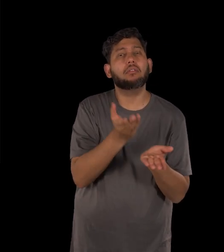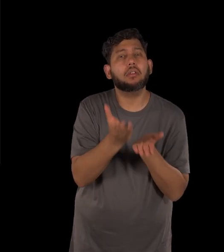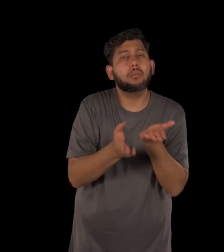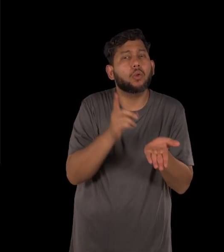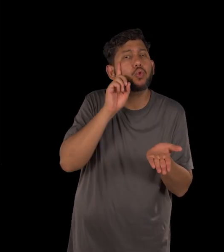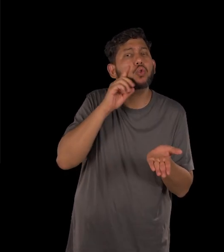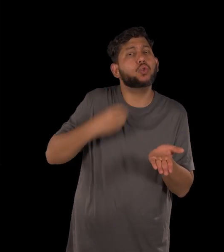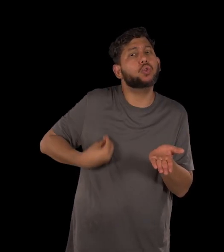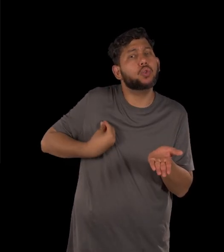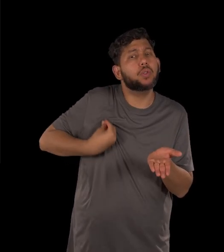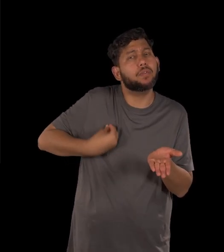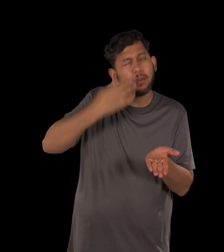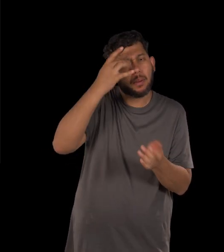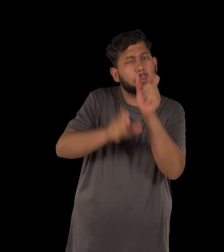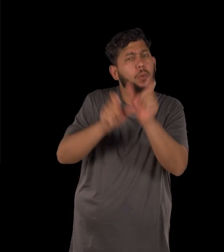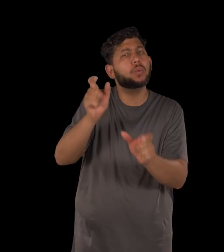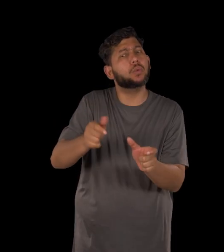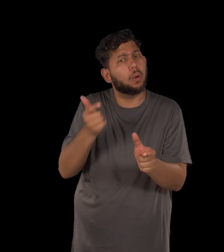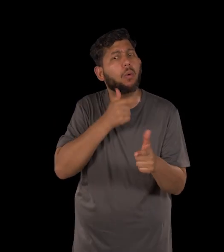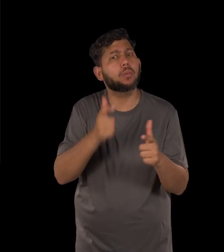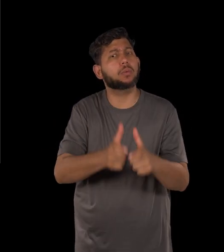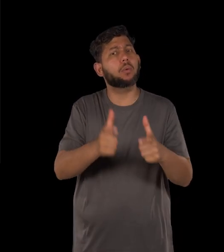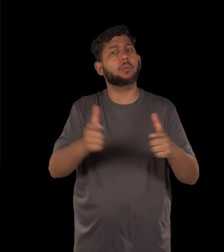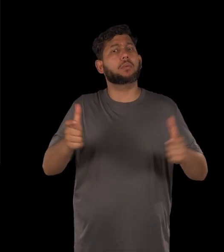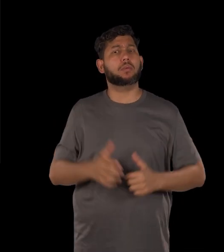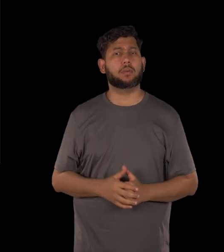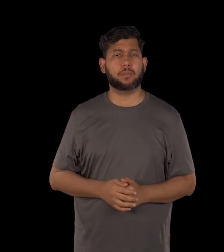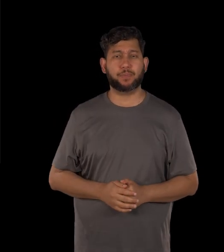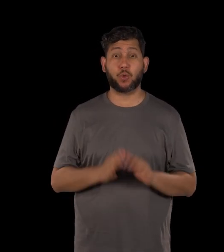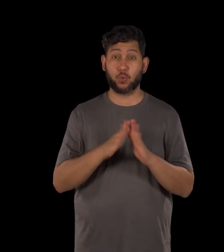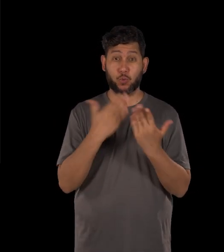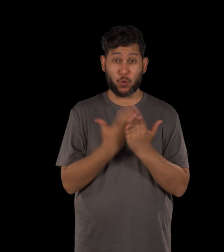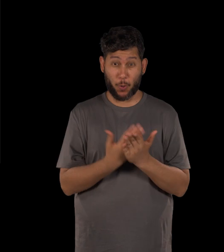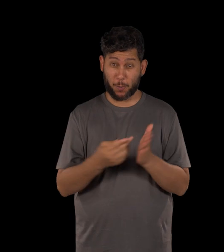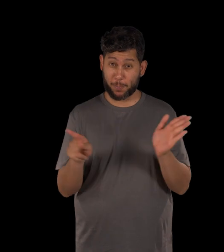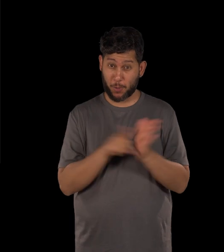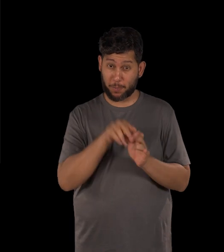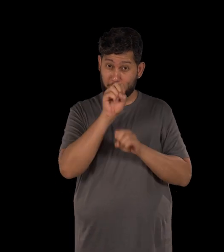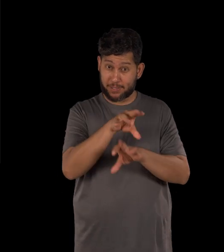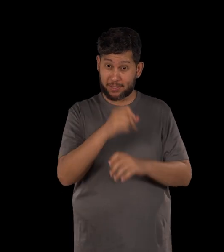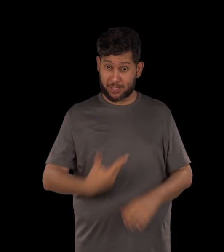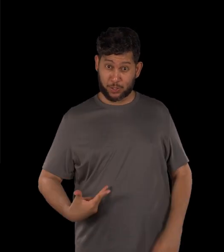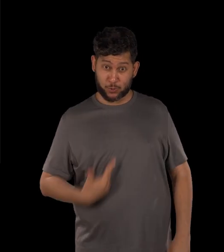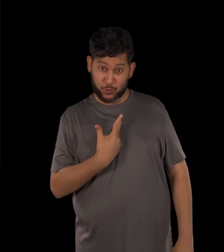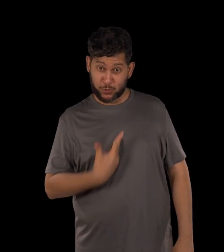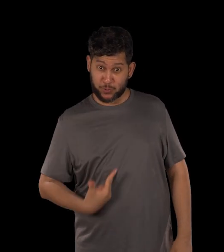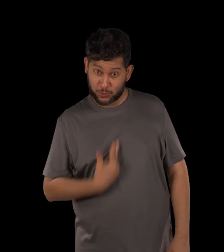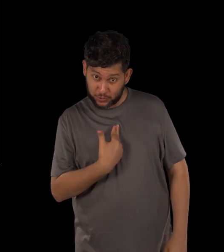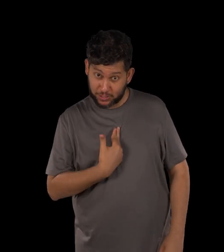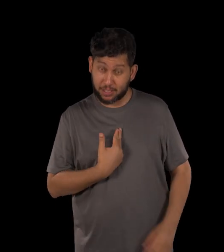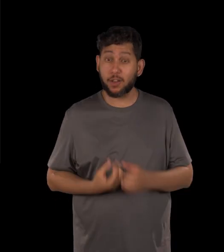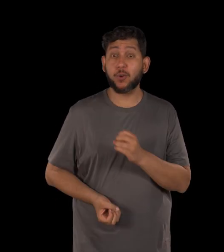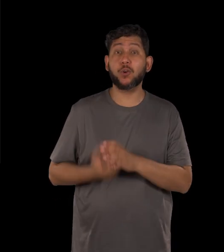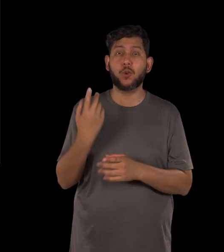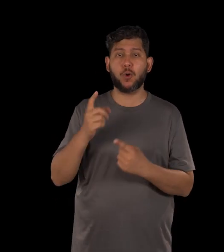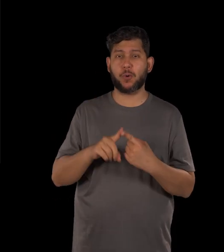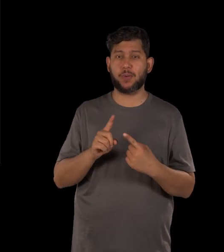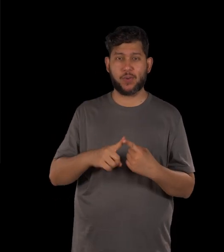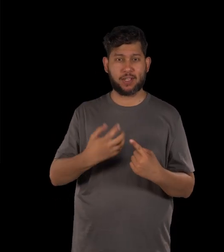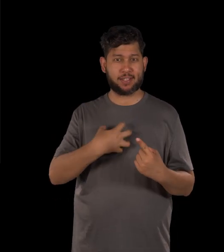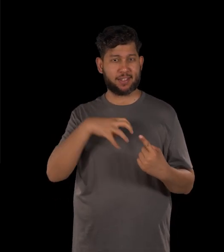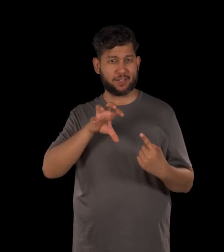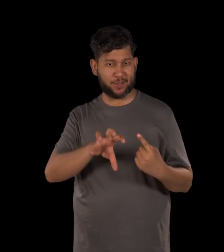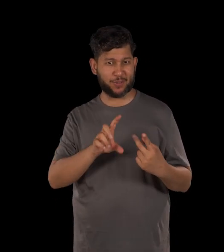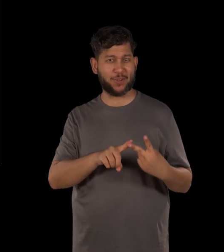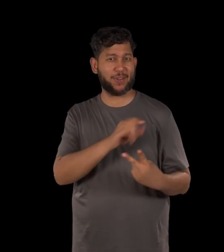faculdades e no tratamento do dia a dia da população. As escolas de cirurgia, precedentemente nascidas em